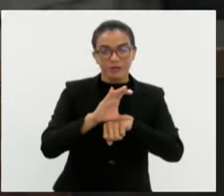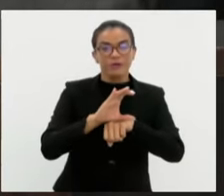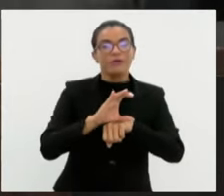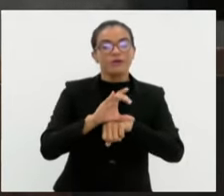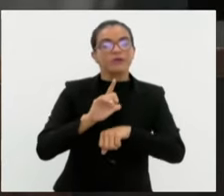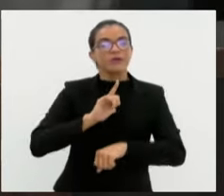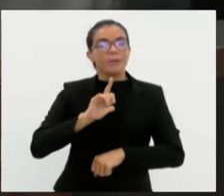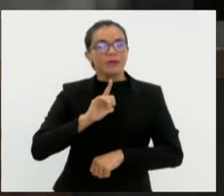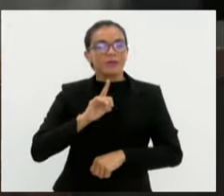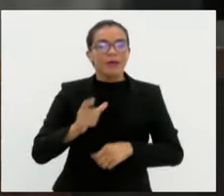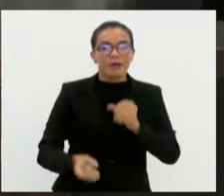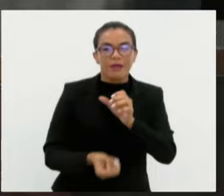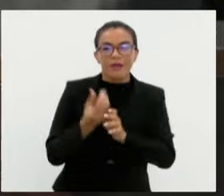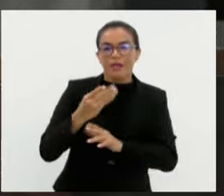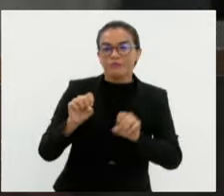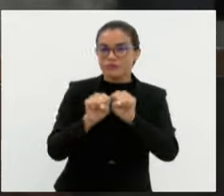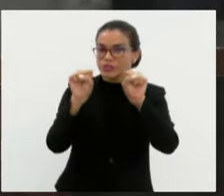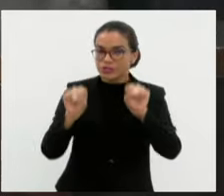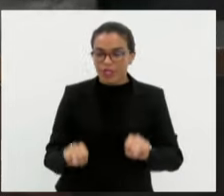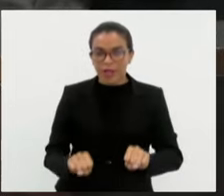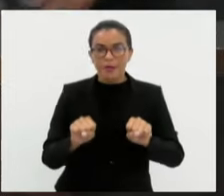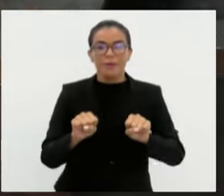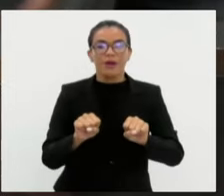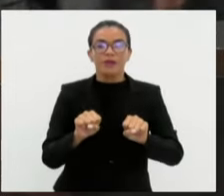desenvolve um sistema de freios e